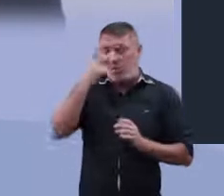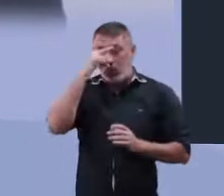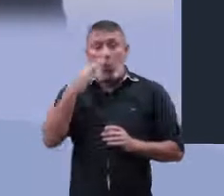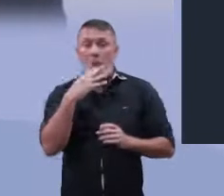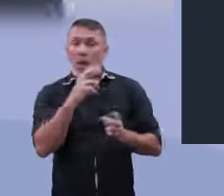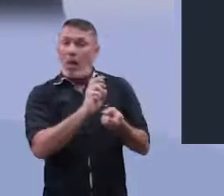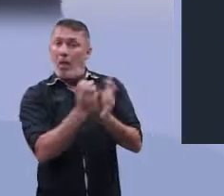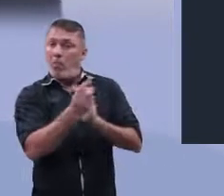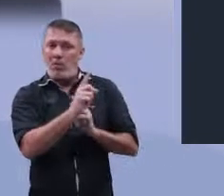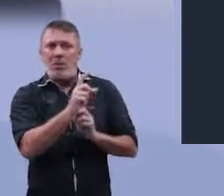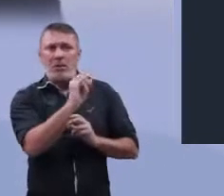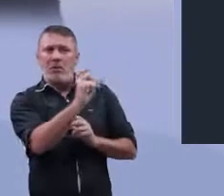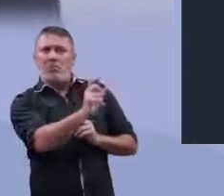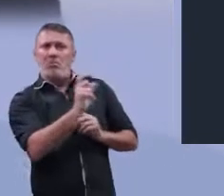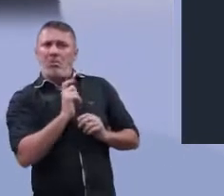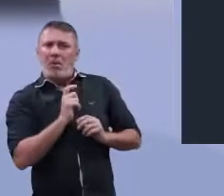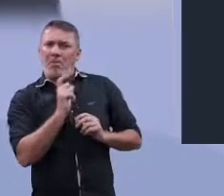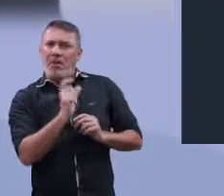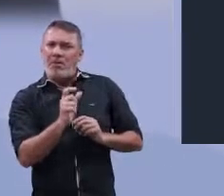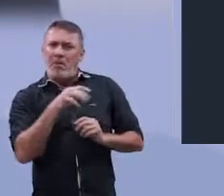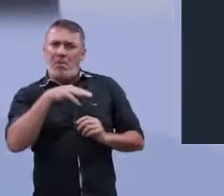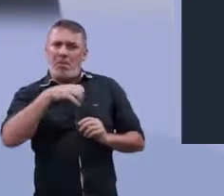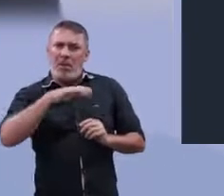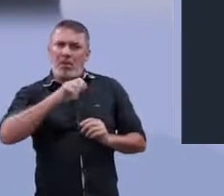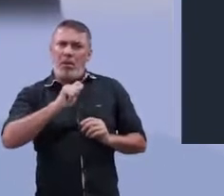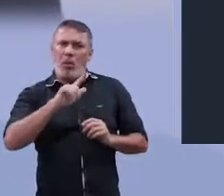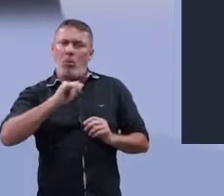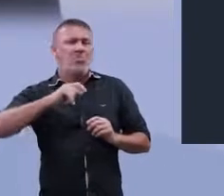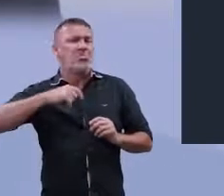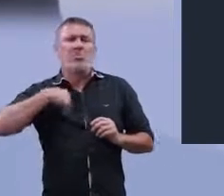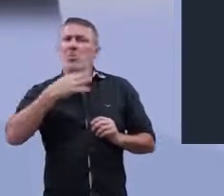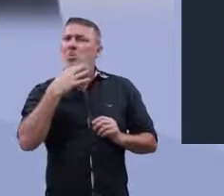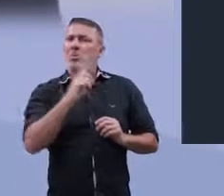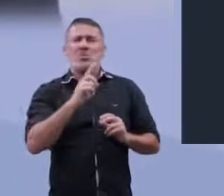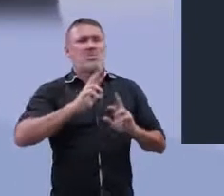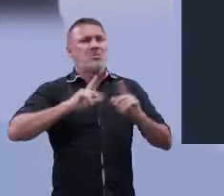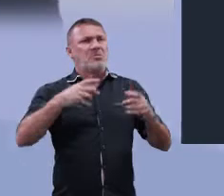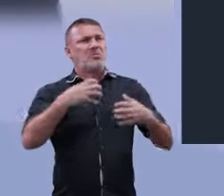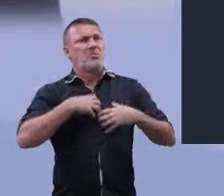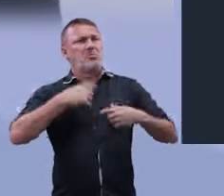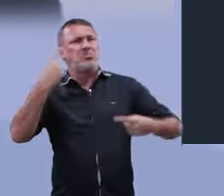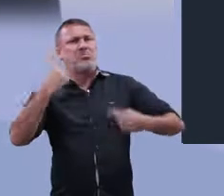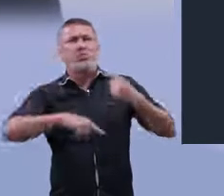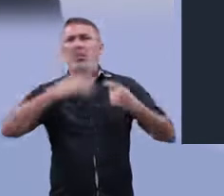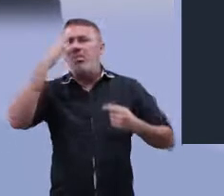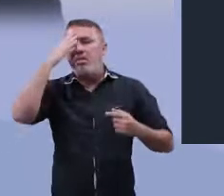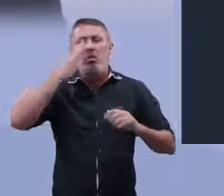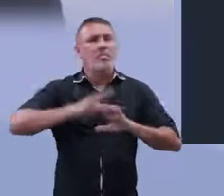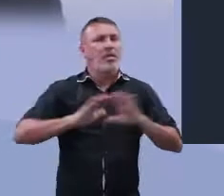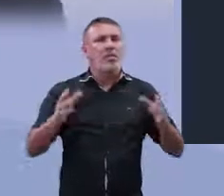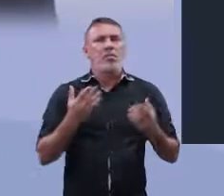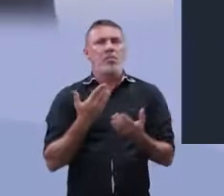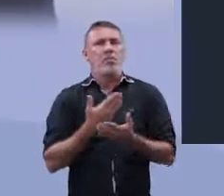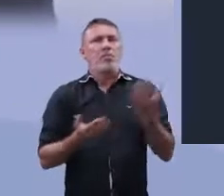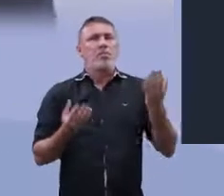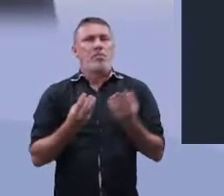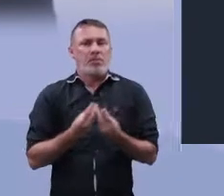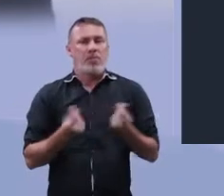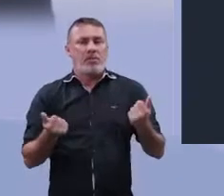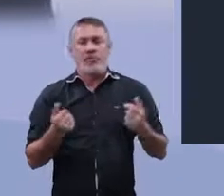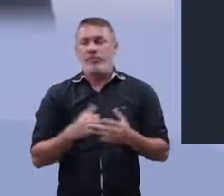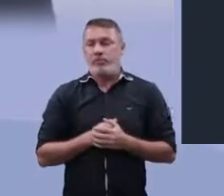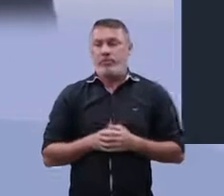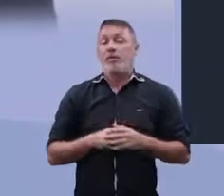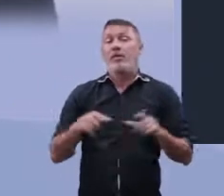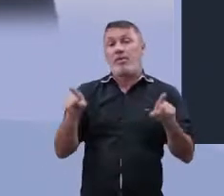não pertence, né, ao grupo de capoeiristas, não está naquele meio, não compreende, possivelmente não entenderá. Além